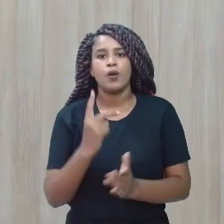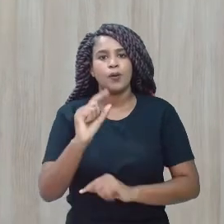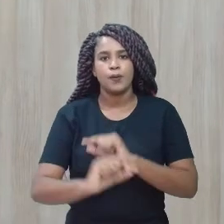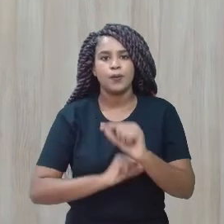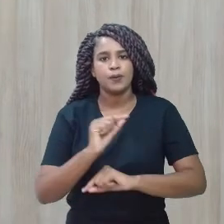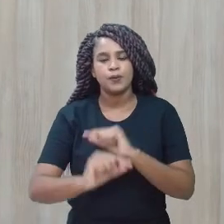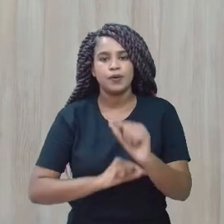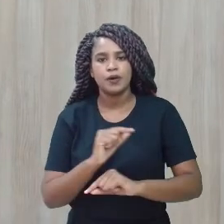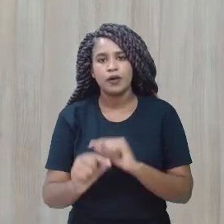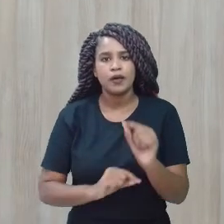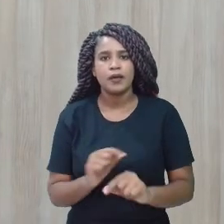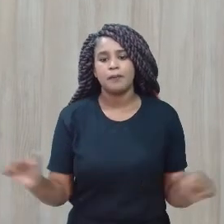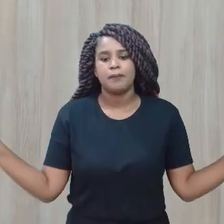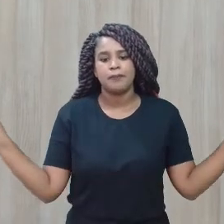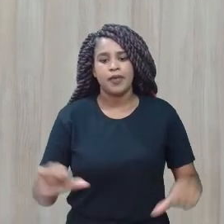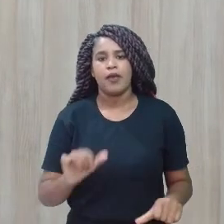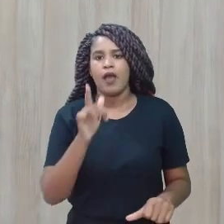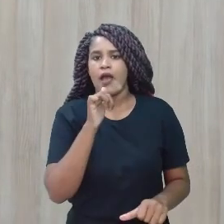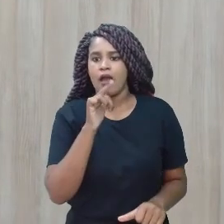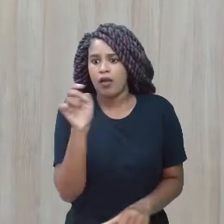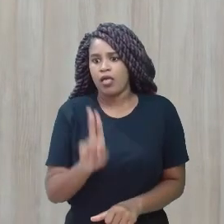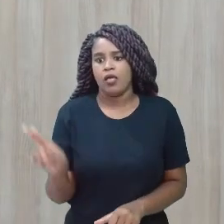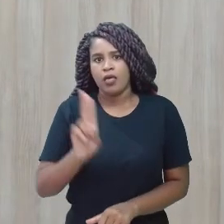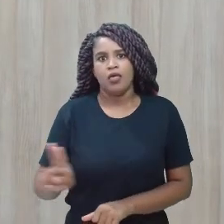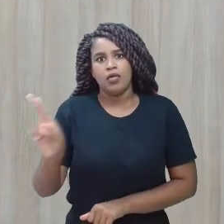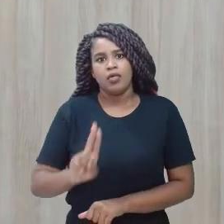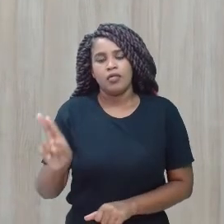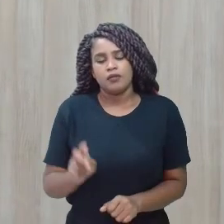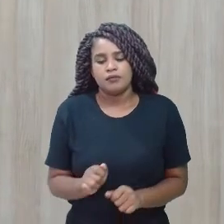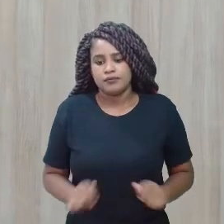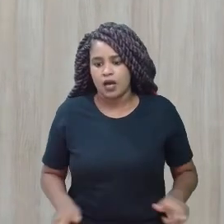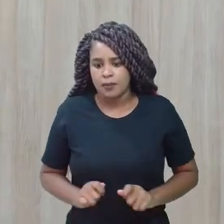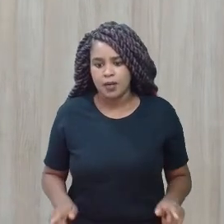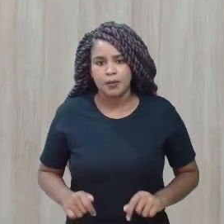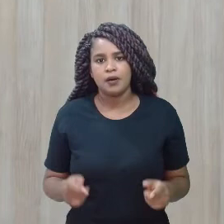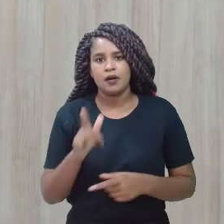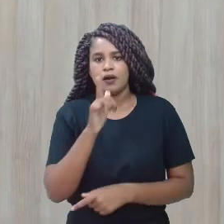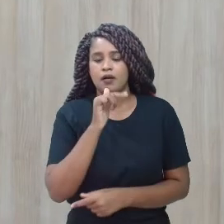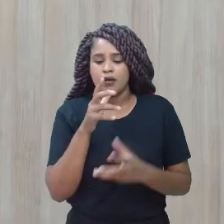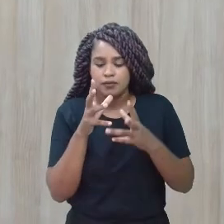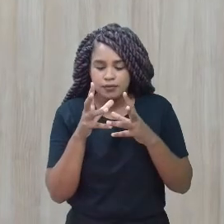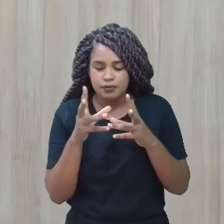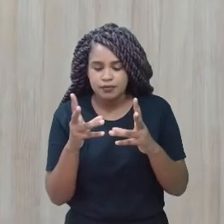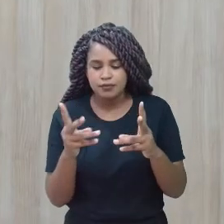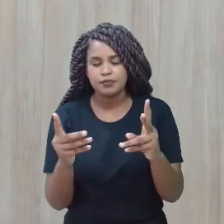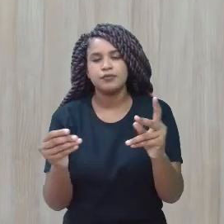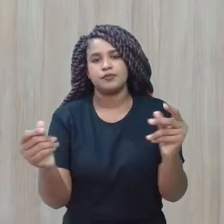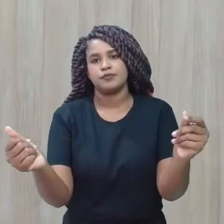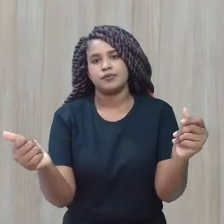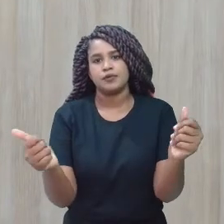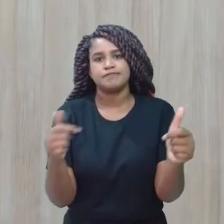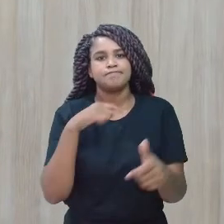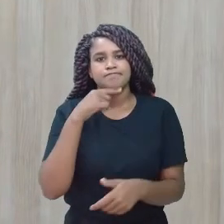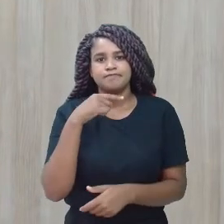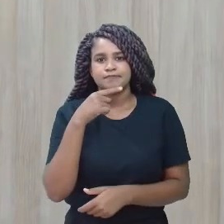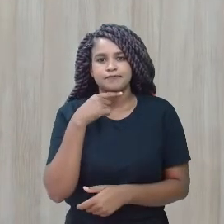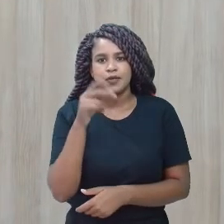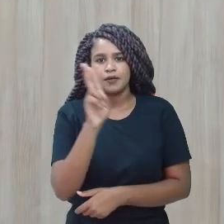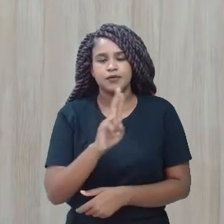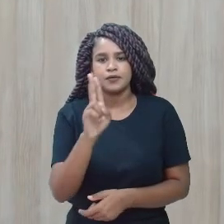um desgaste muito grande, né? E esse recurso ficar inapropriado para a gente